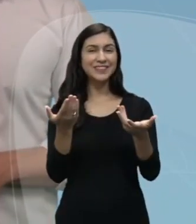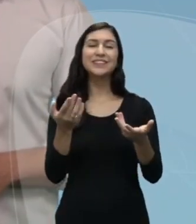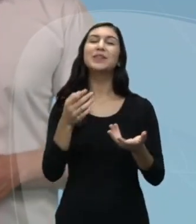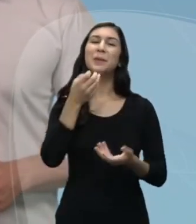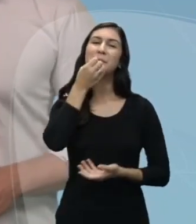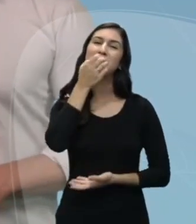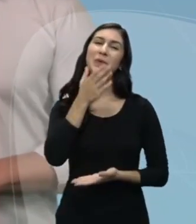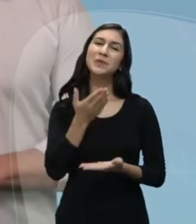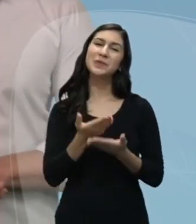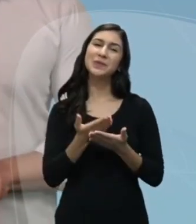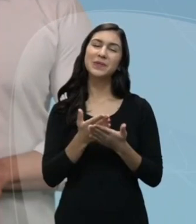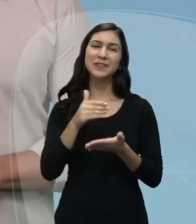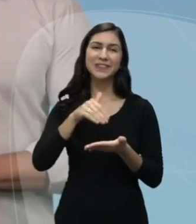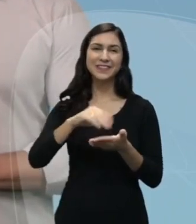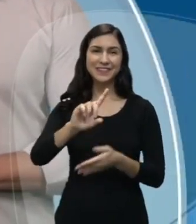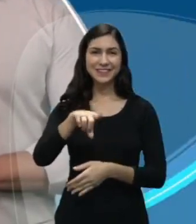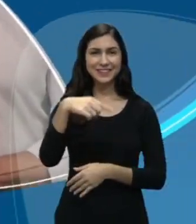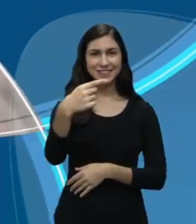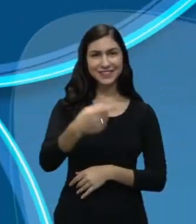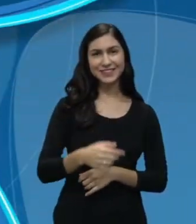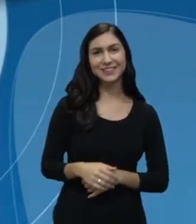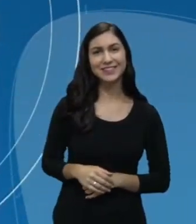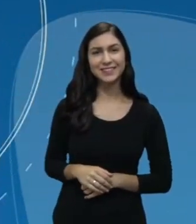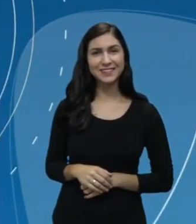Então, bons estudos e até a próxima!